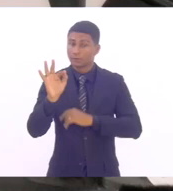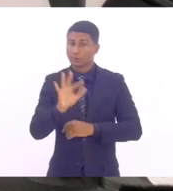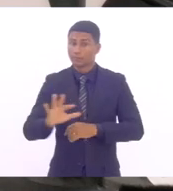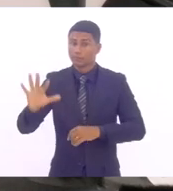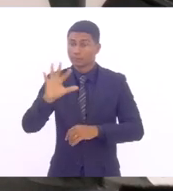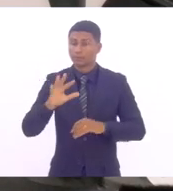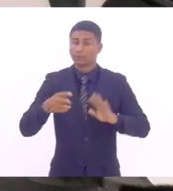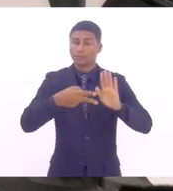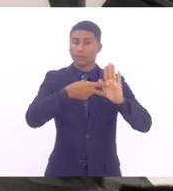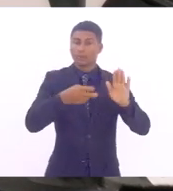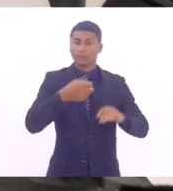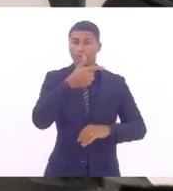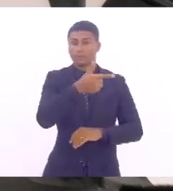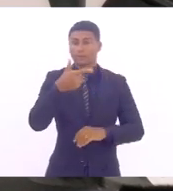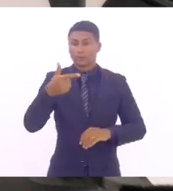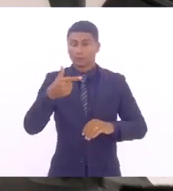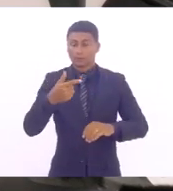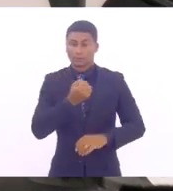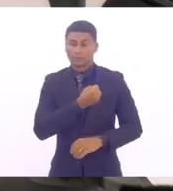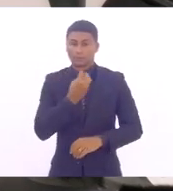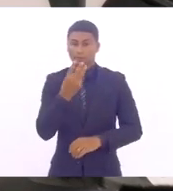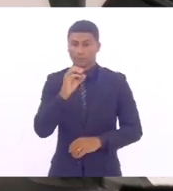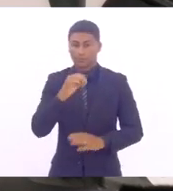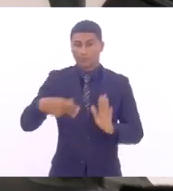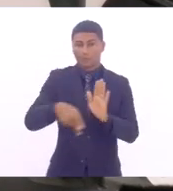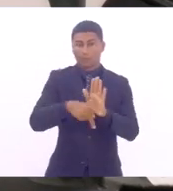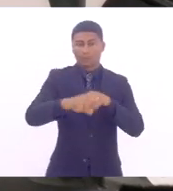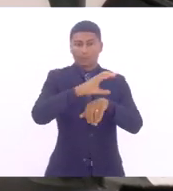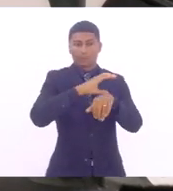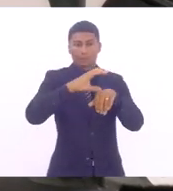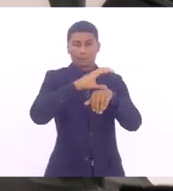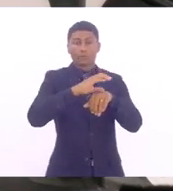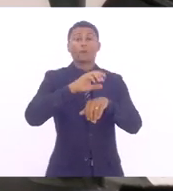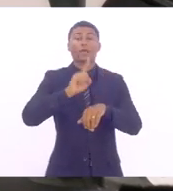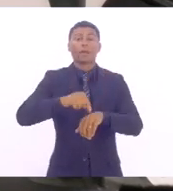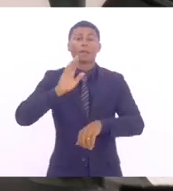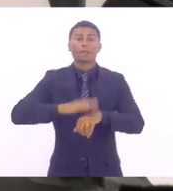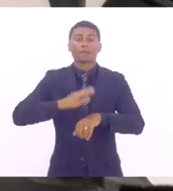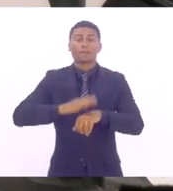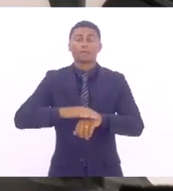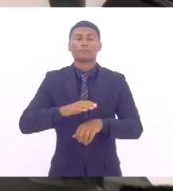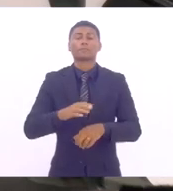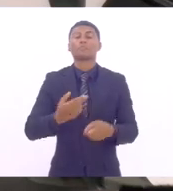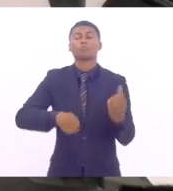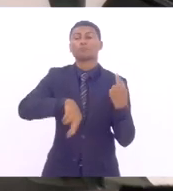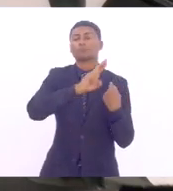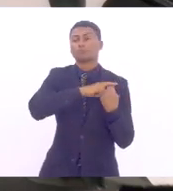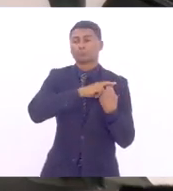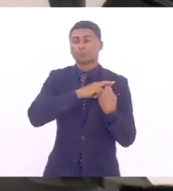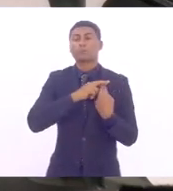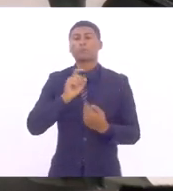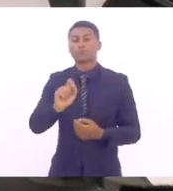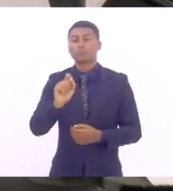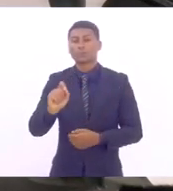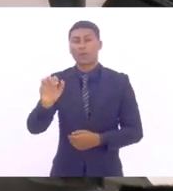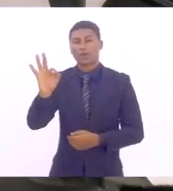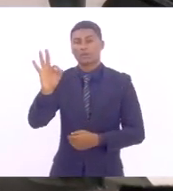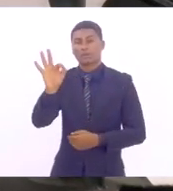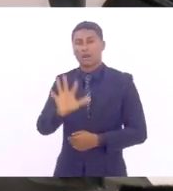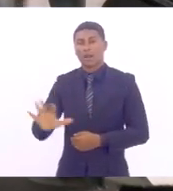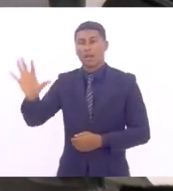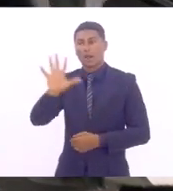inciso 30 da Constituição, competência privativa da União Federal legislar sobre proteção